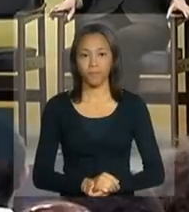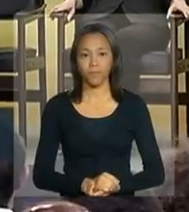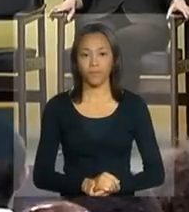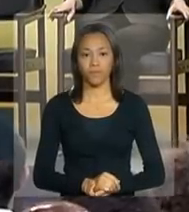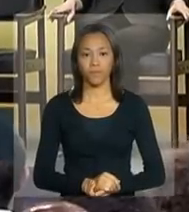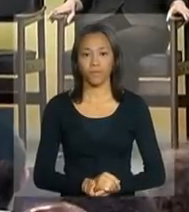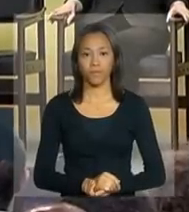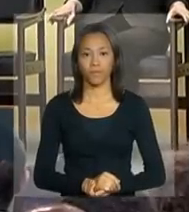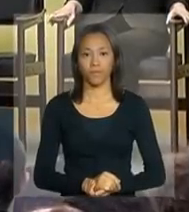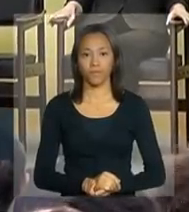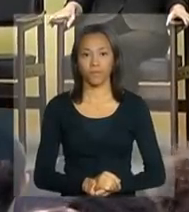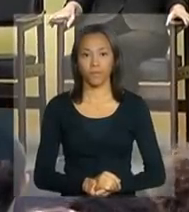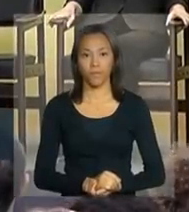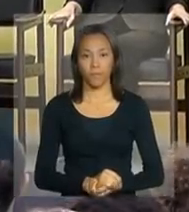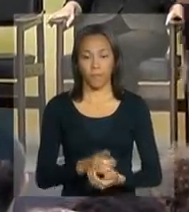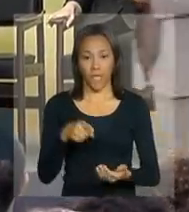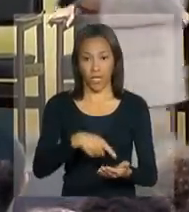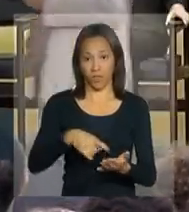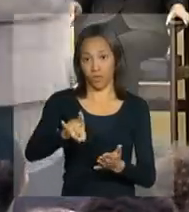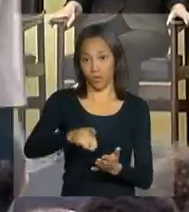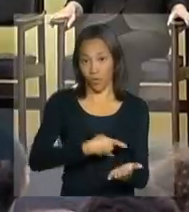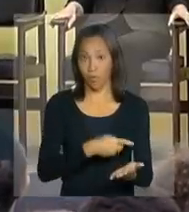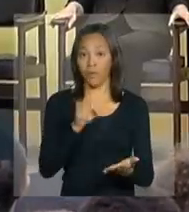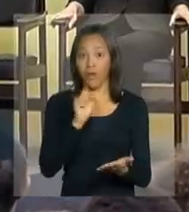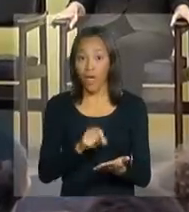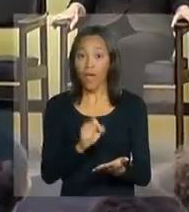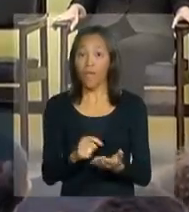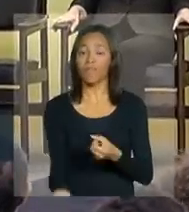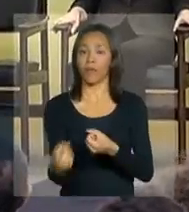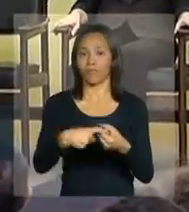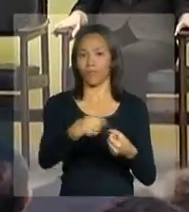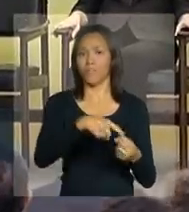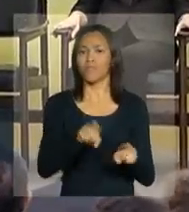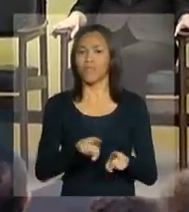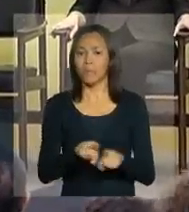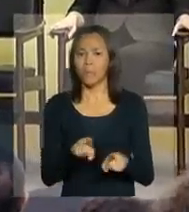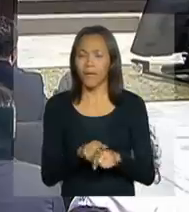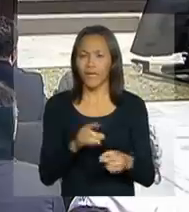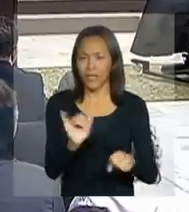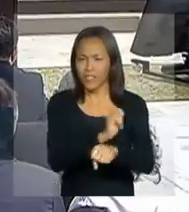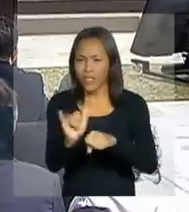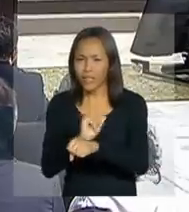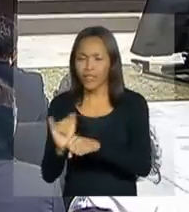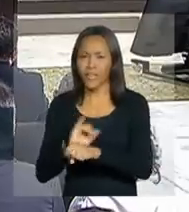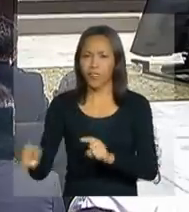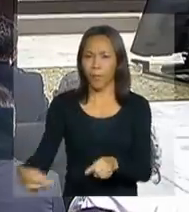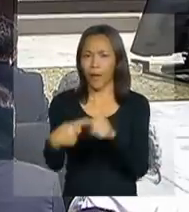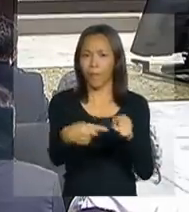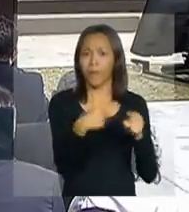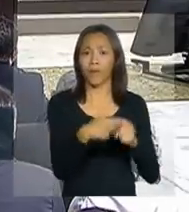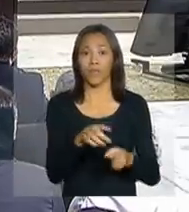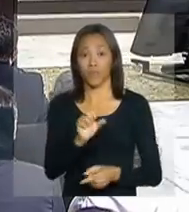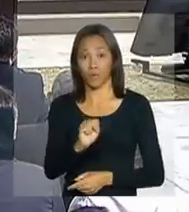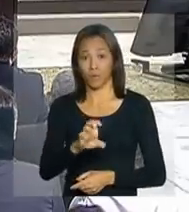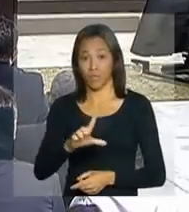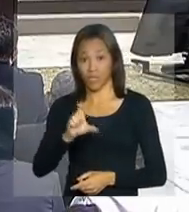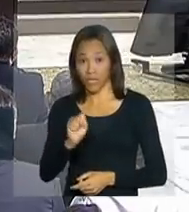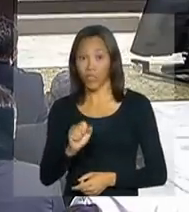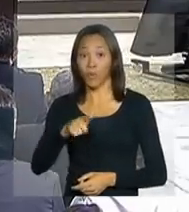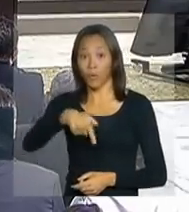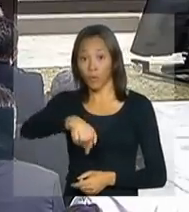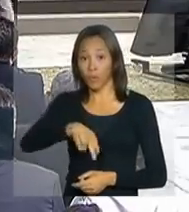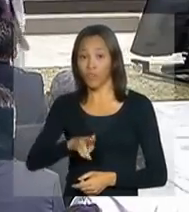Paraíba interministerial para associar e promover a articulação entre o selo Quilombos do